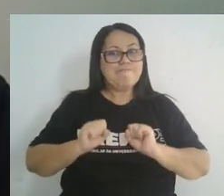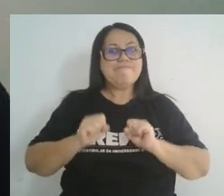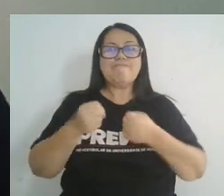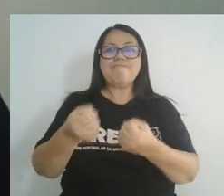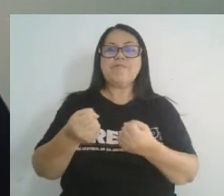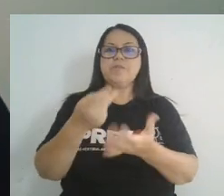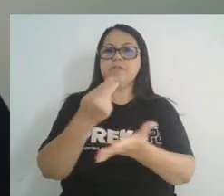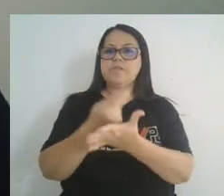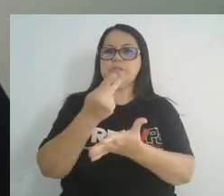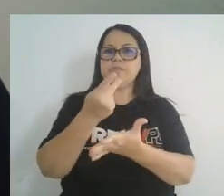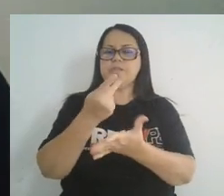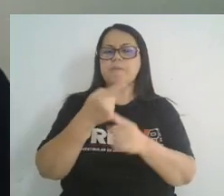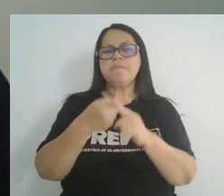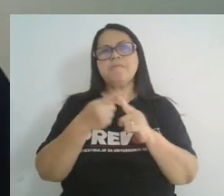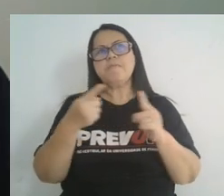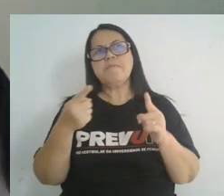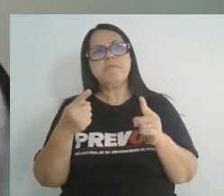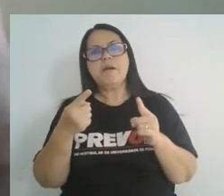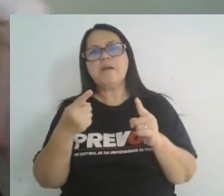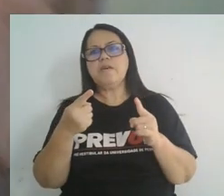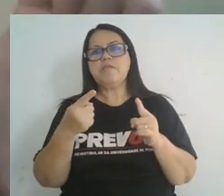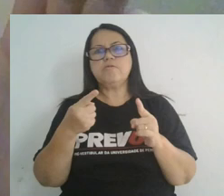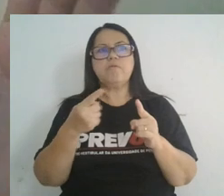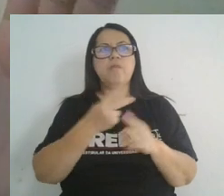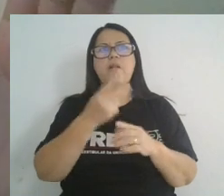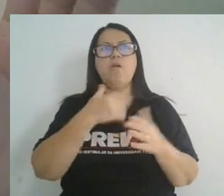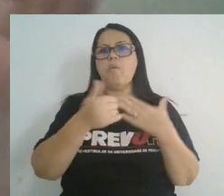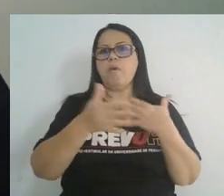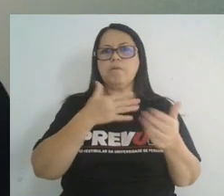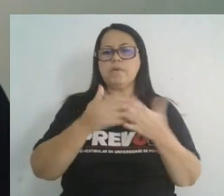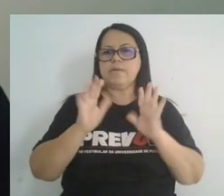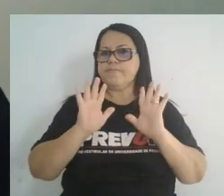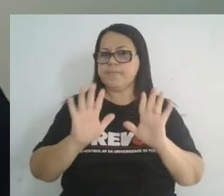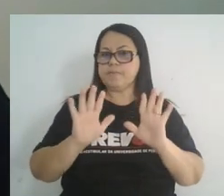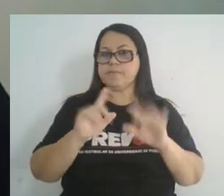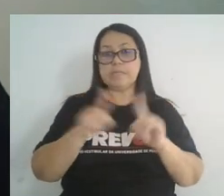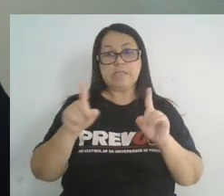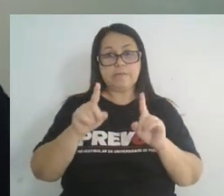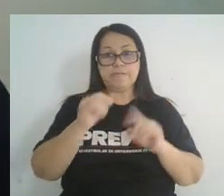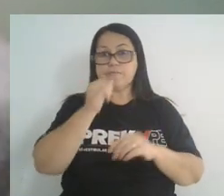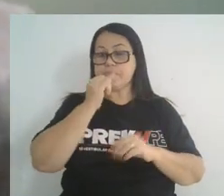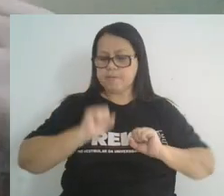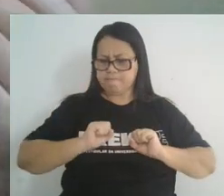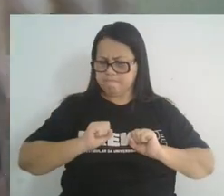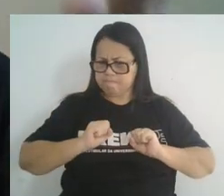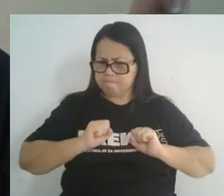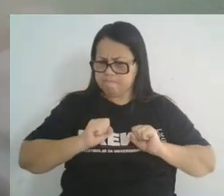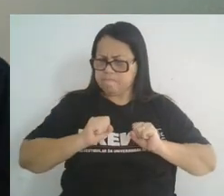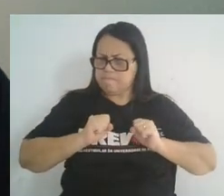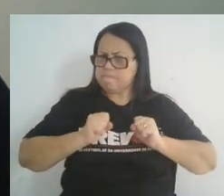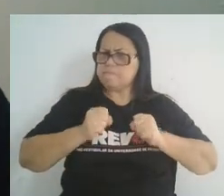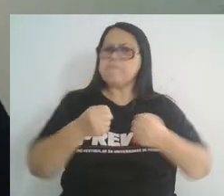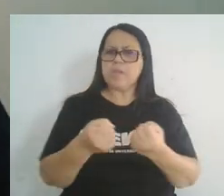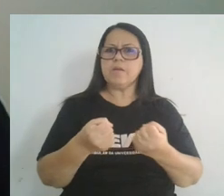que está sendo aplicada. Só que ela não cresce de maneira indefinida. Se você colocar uma força suficientemente